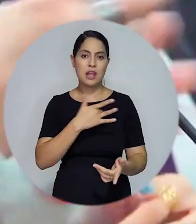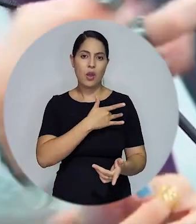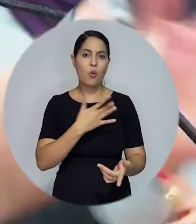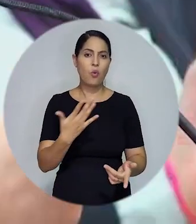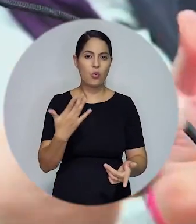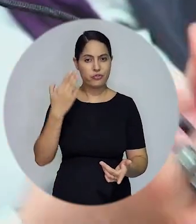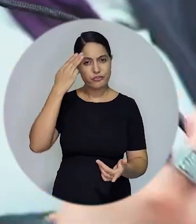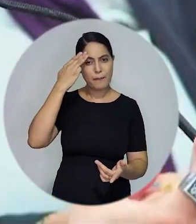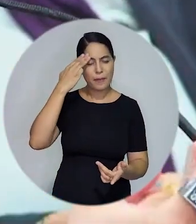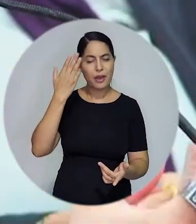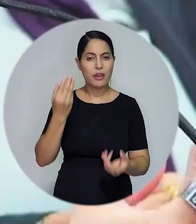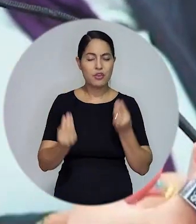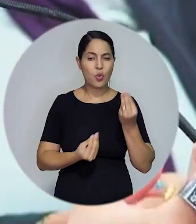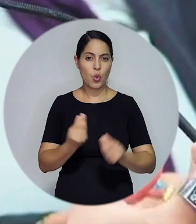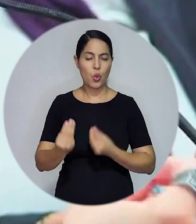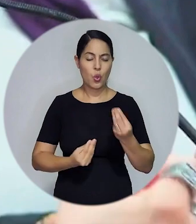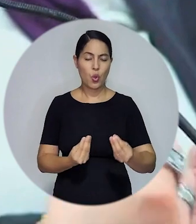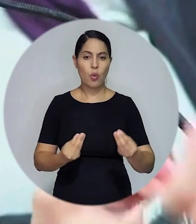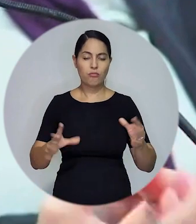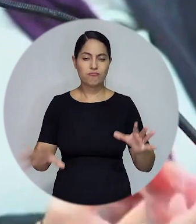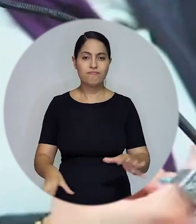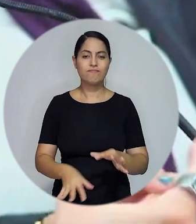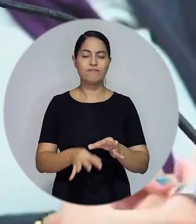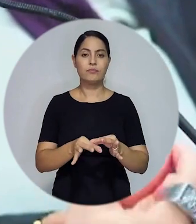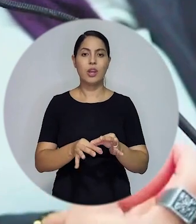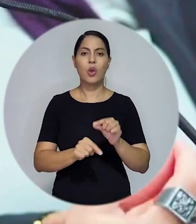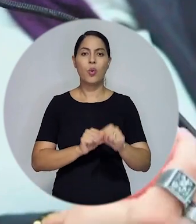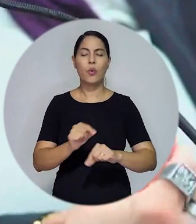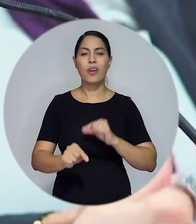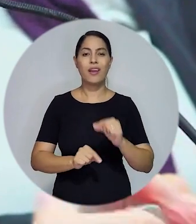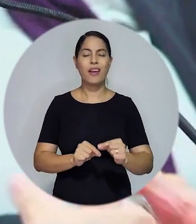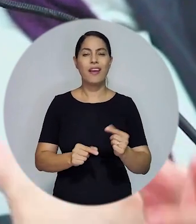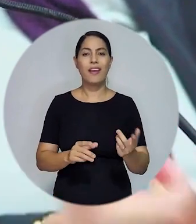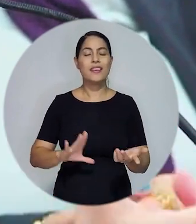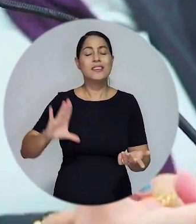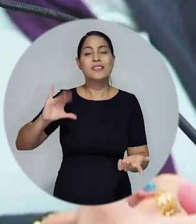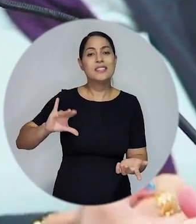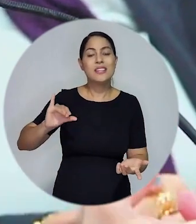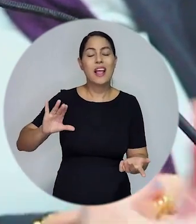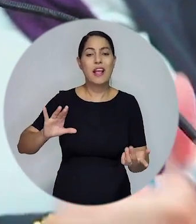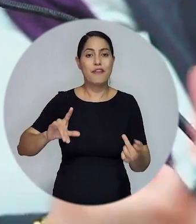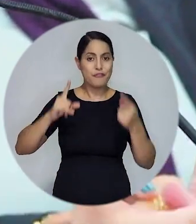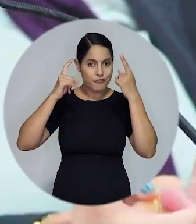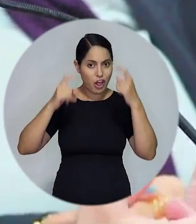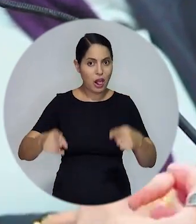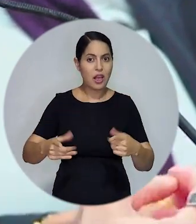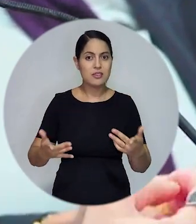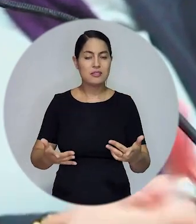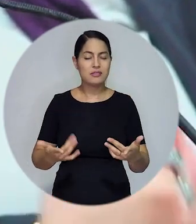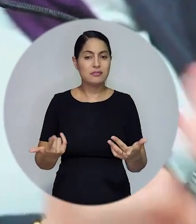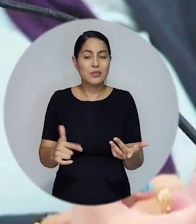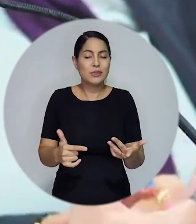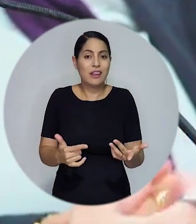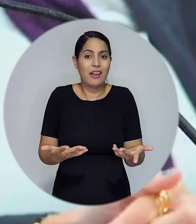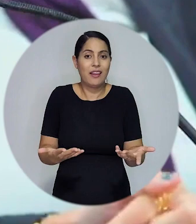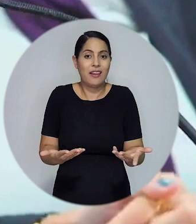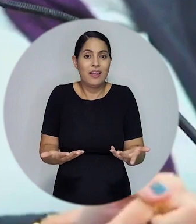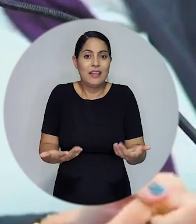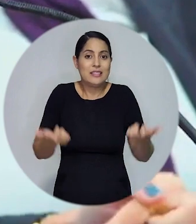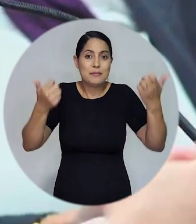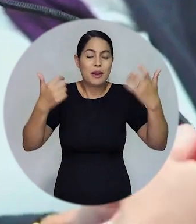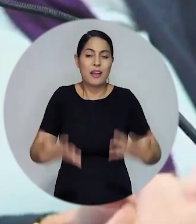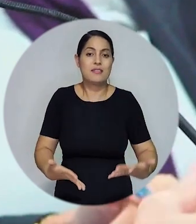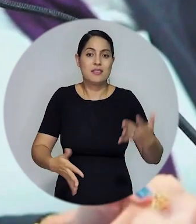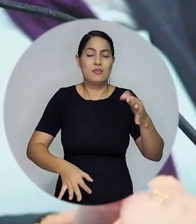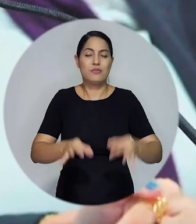A linkagem entre saúde mental e esse tipo de violência ela é completamente sem fundamento científico necessário,